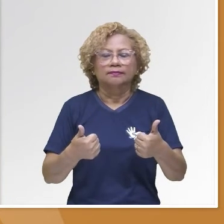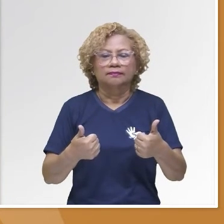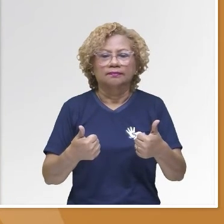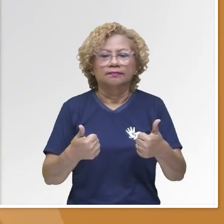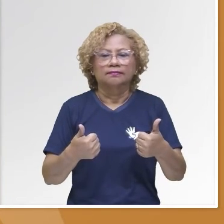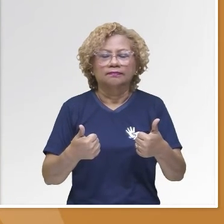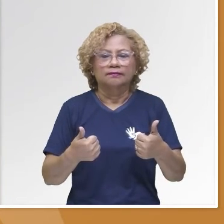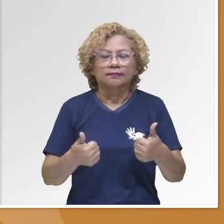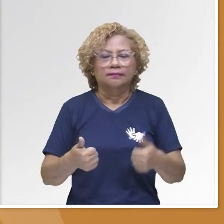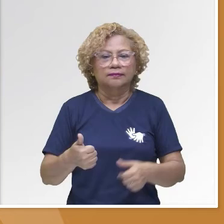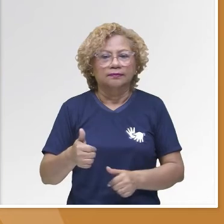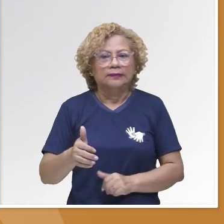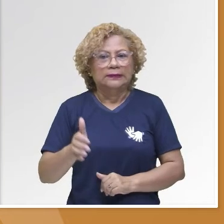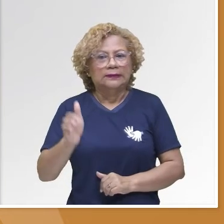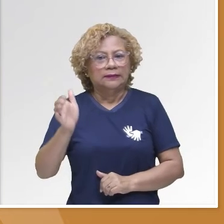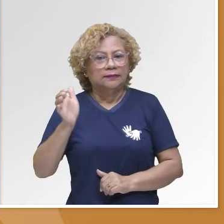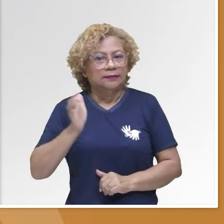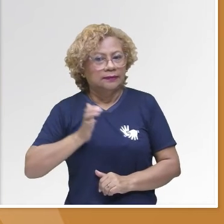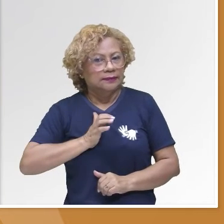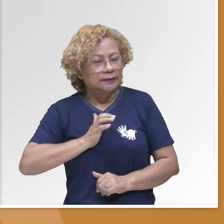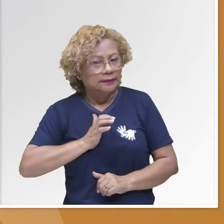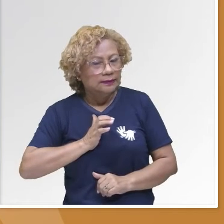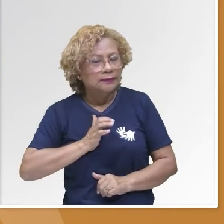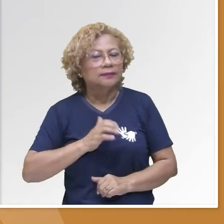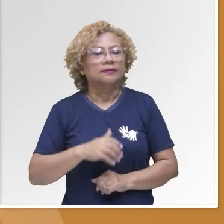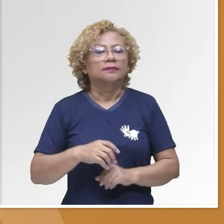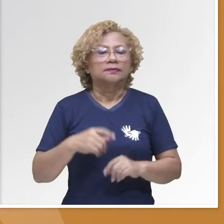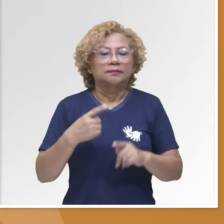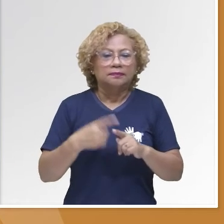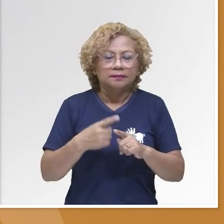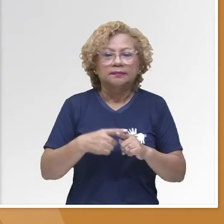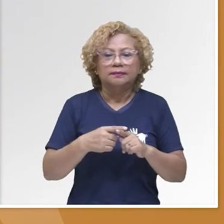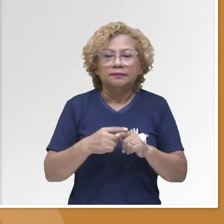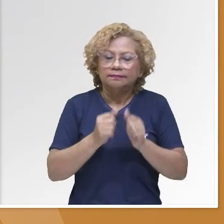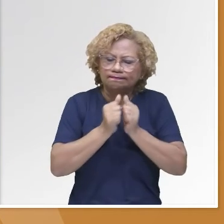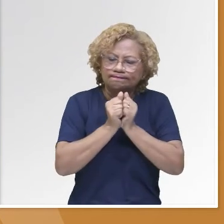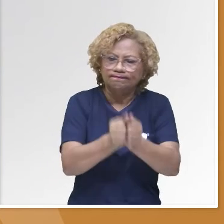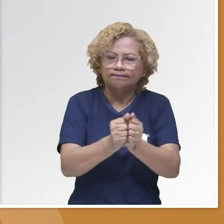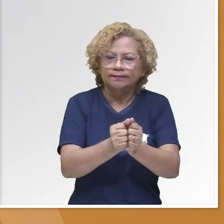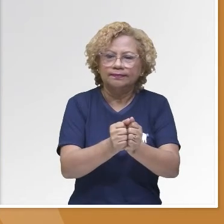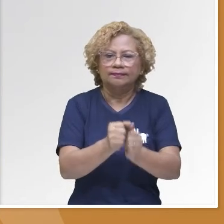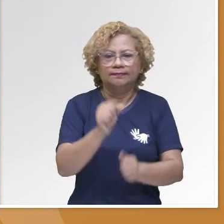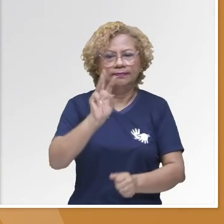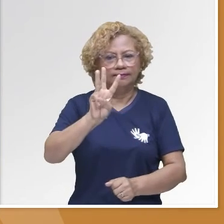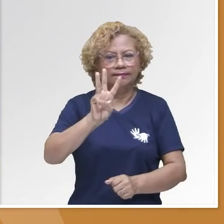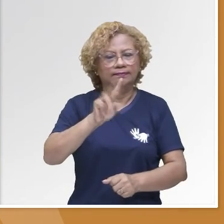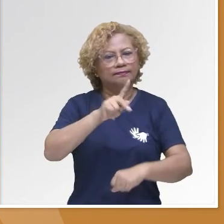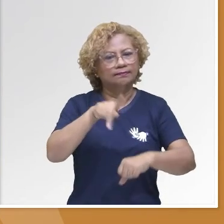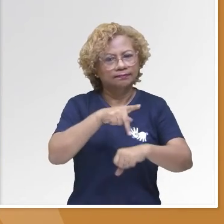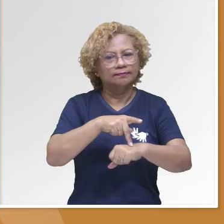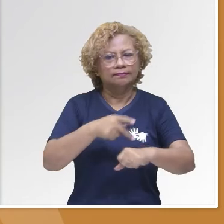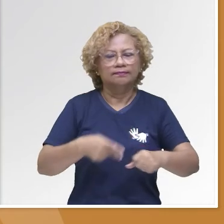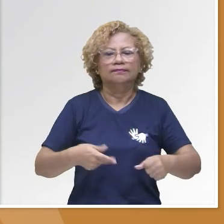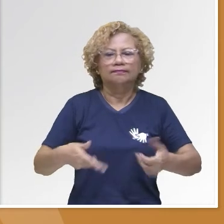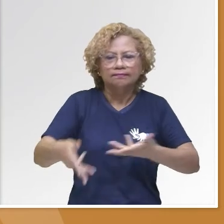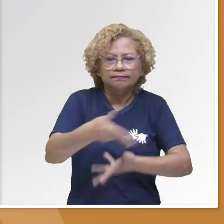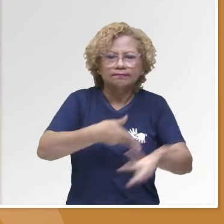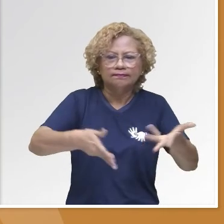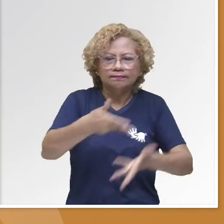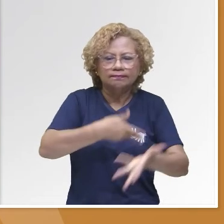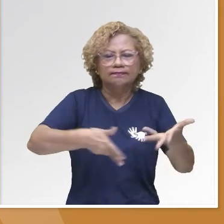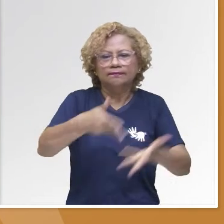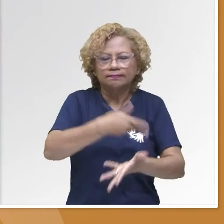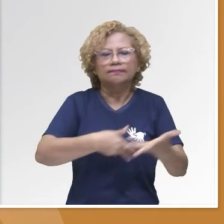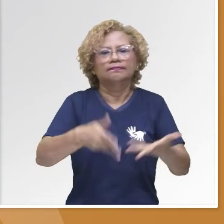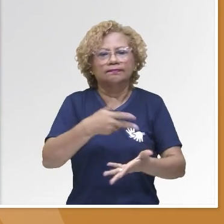presídios, né? Hoje eles não precisam mais de presídios porque eles chegaram num patamar de desenvolvimento muito elevado, né? Tanto na parte